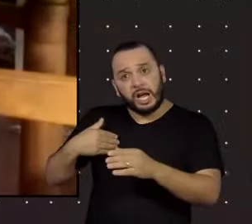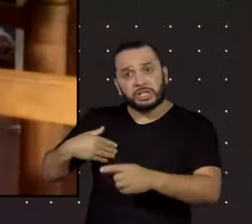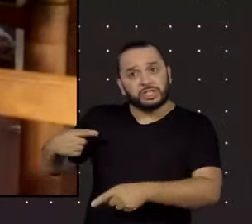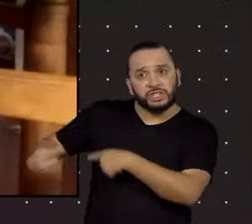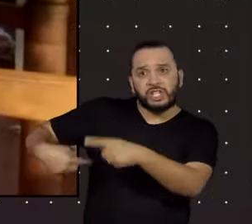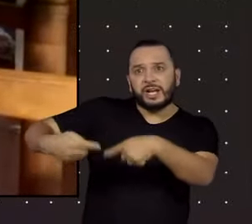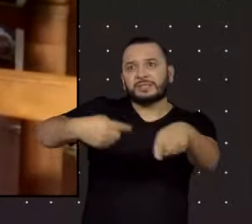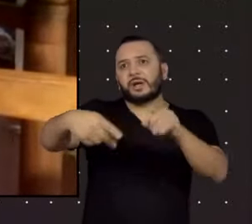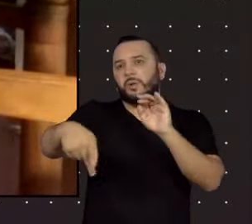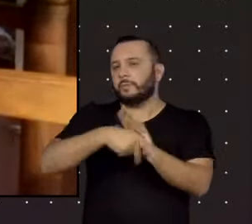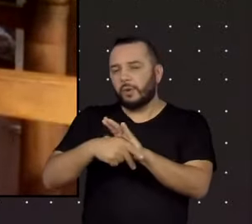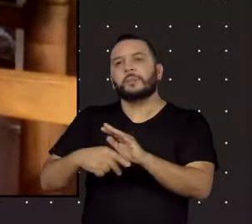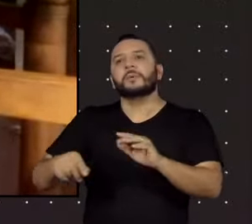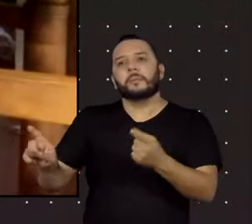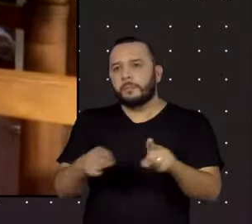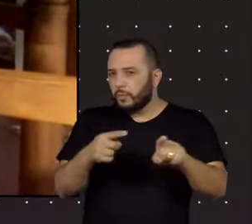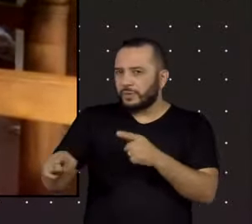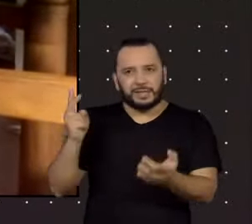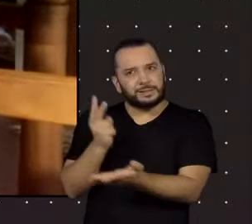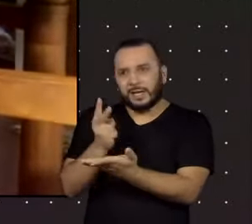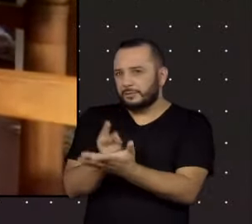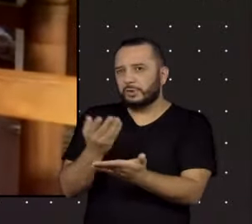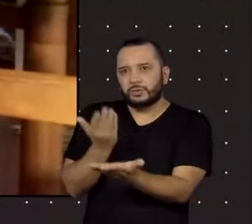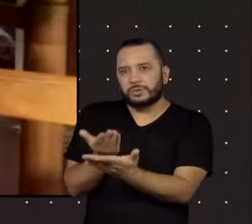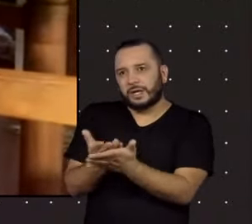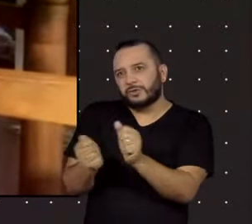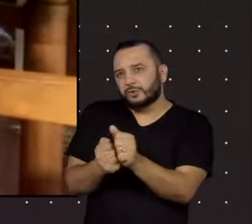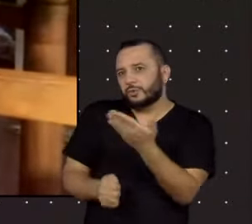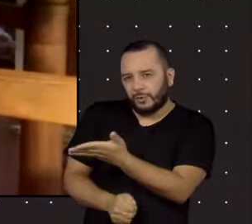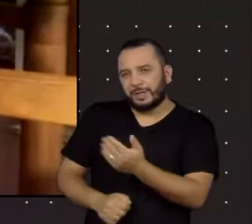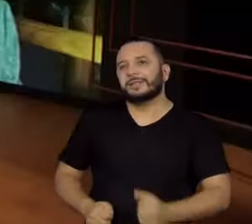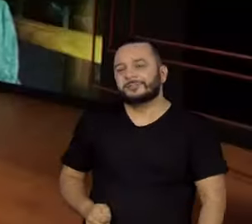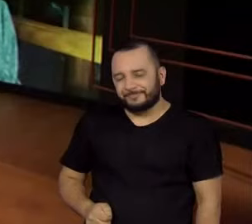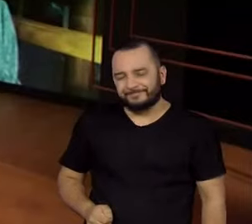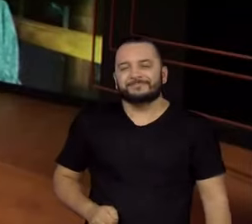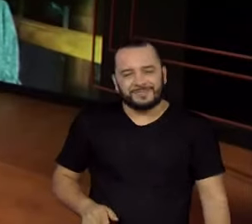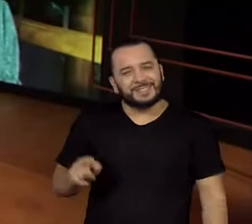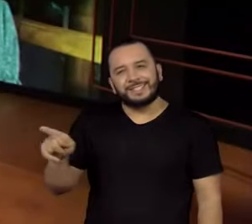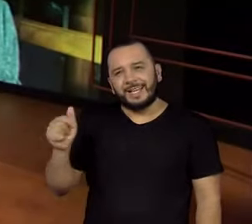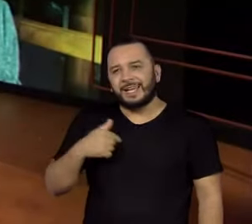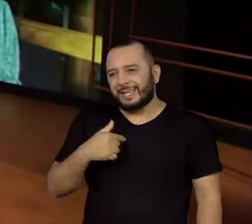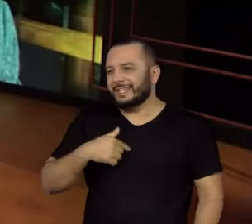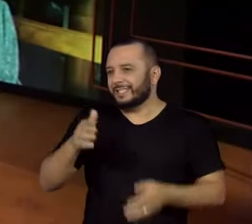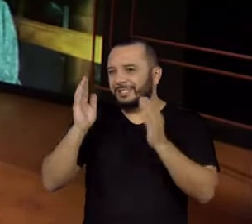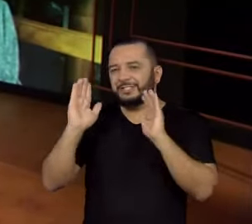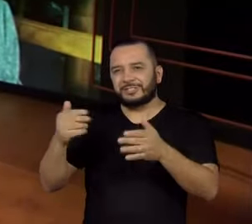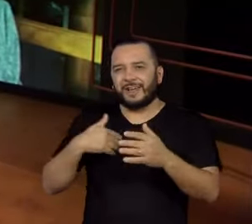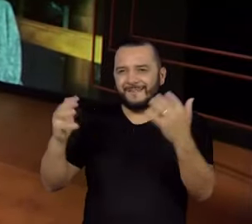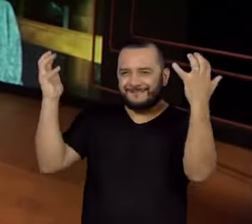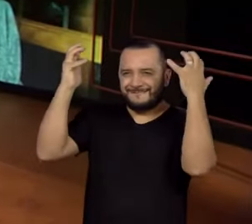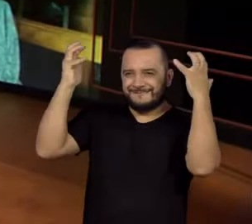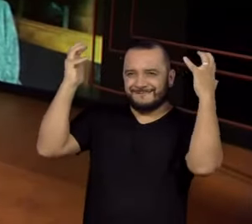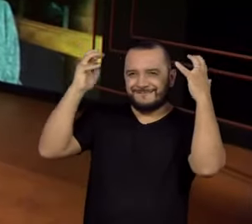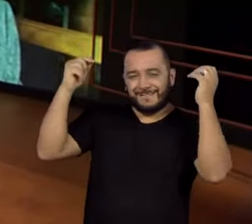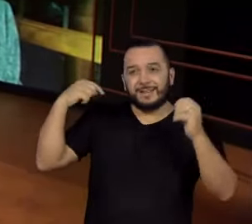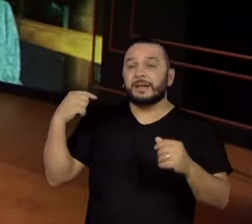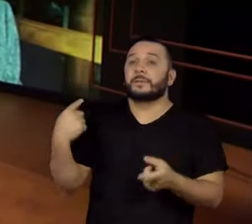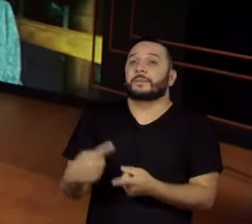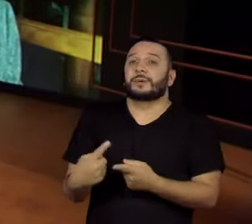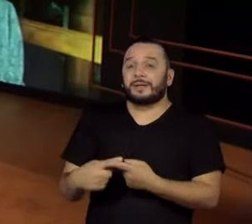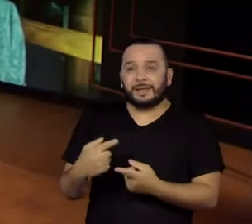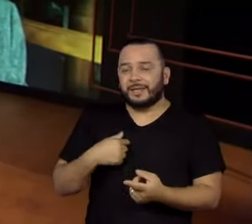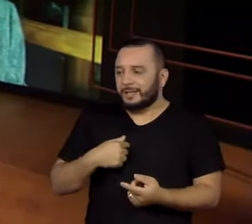do século XX para cá, passaram direta ou indiretamente pelo Kohlreuter. E ele realmente incendiou, inclusive, nossas cabeças, porque a gente tinha aulas